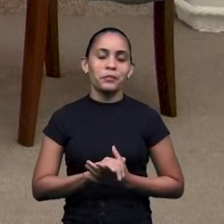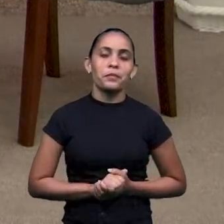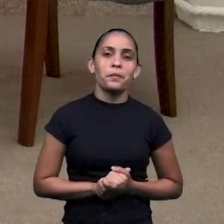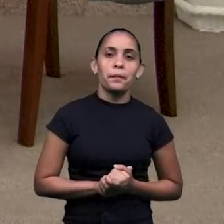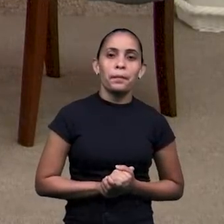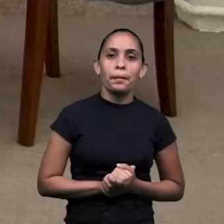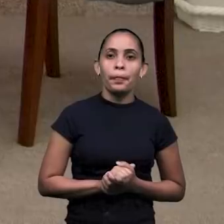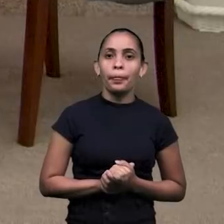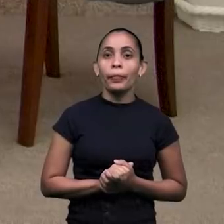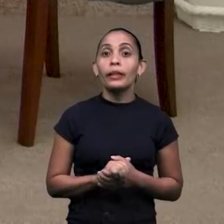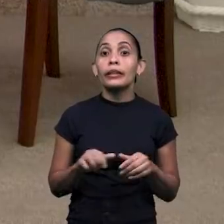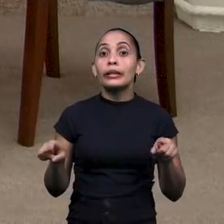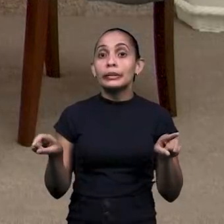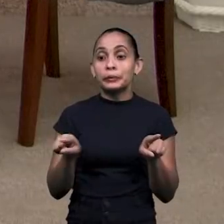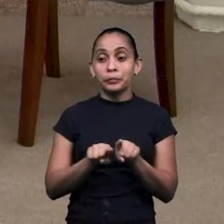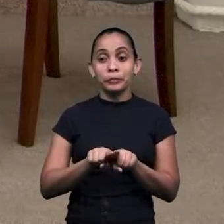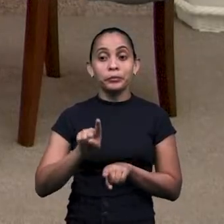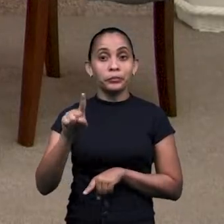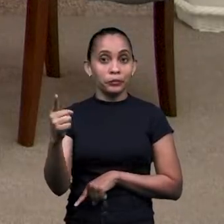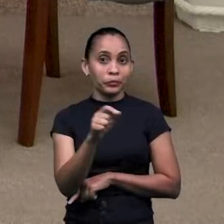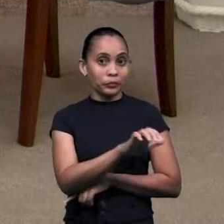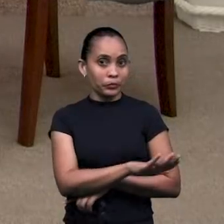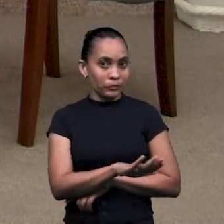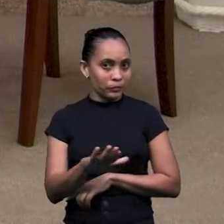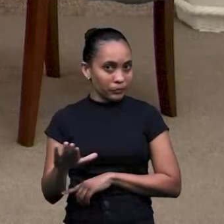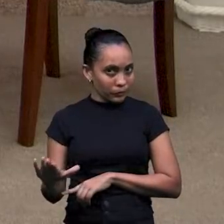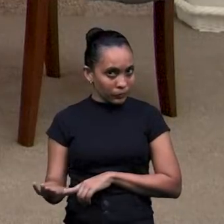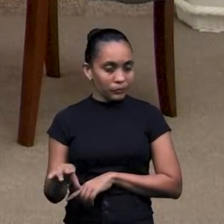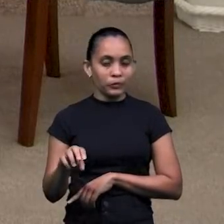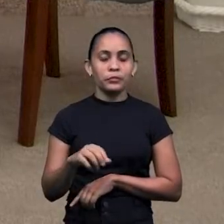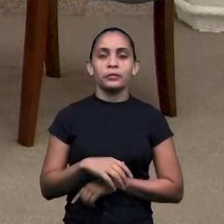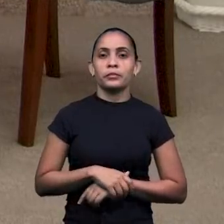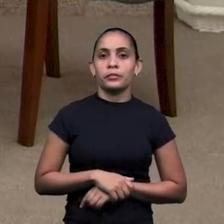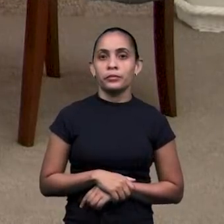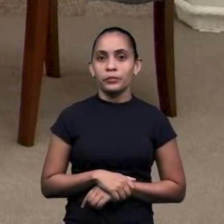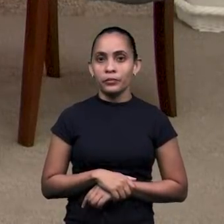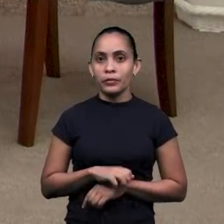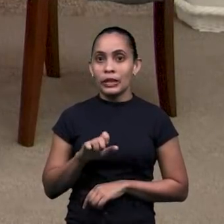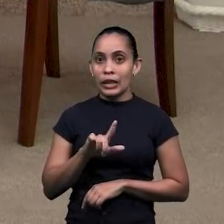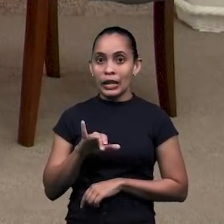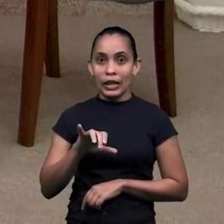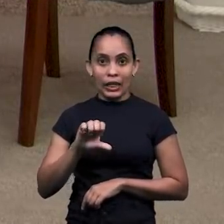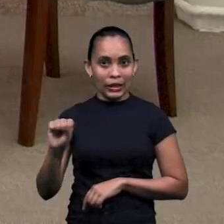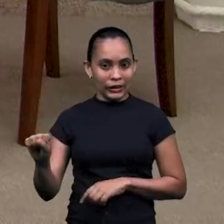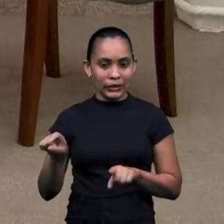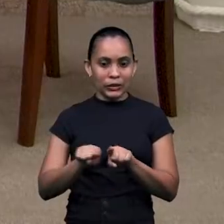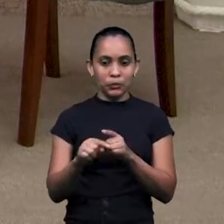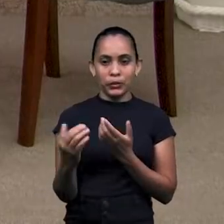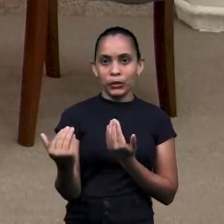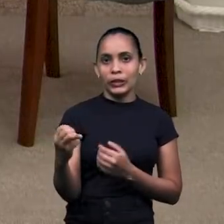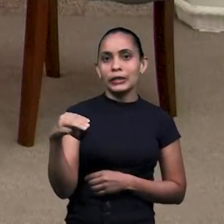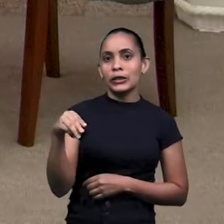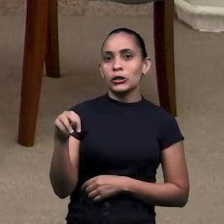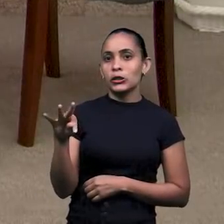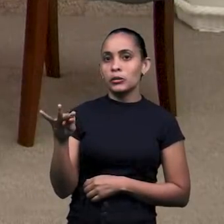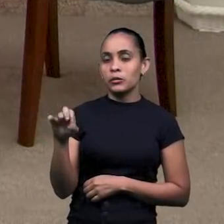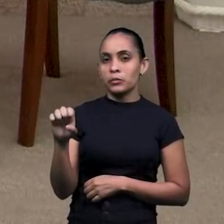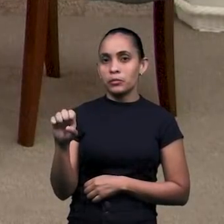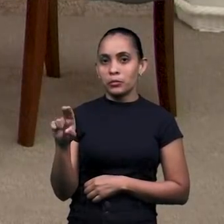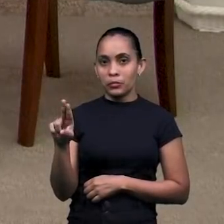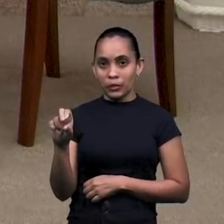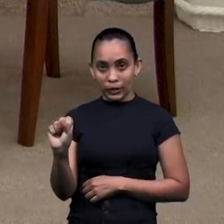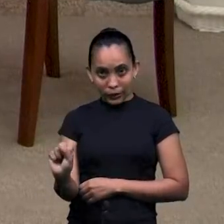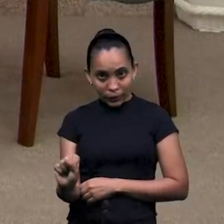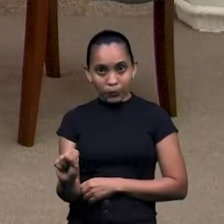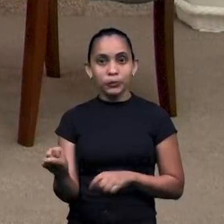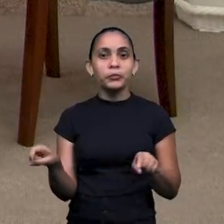Temos a participação da intermediária Elisa Mendes, de São José, Santa Catarina, do adolescente Matheus